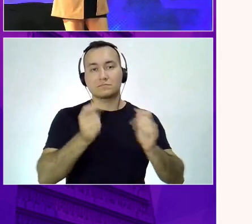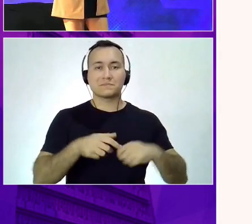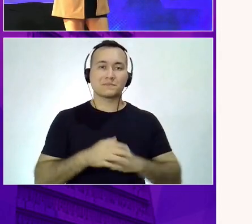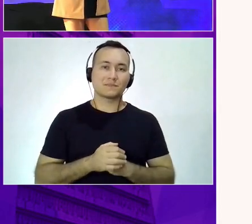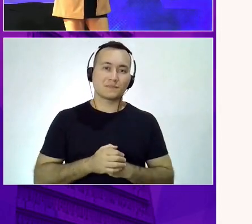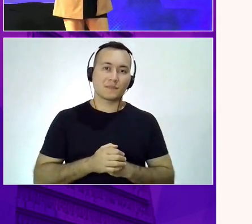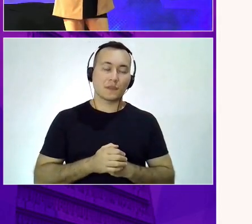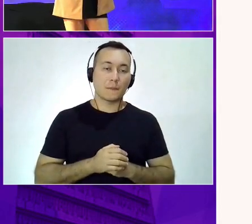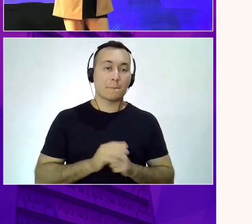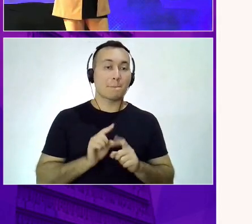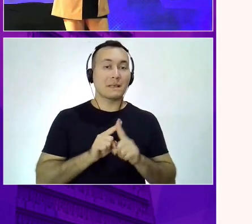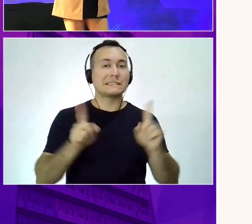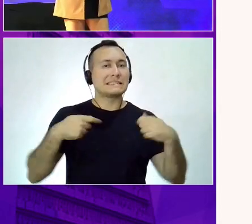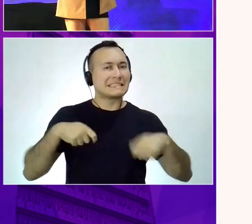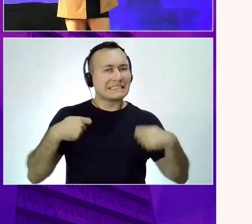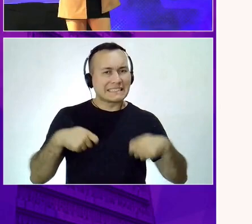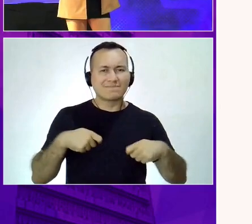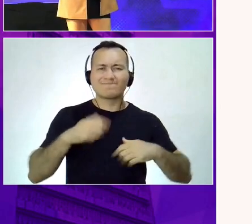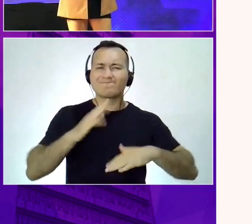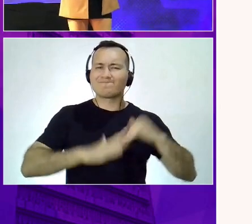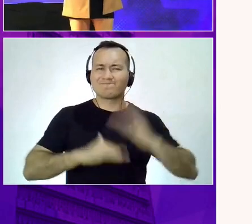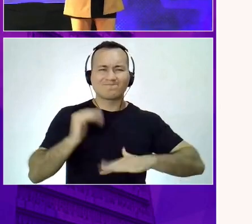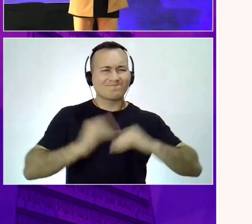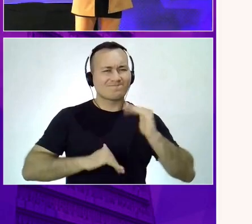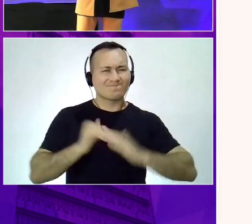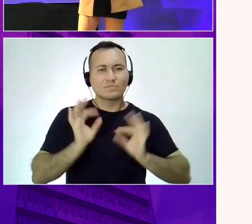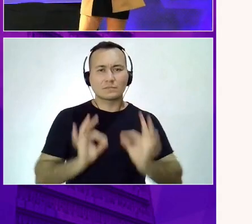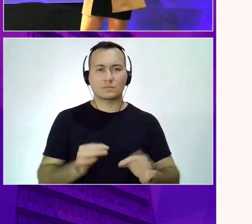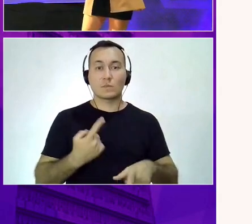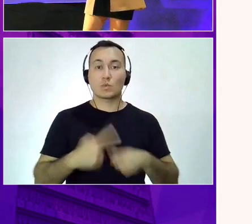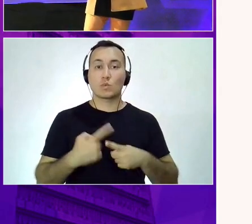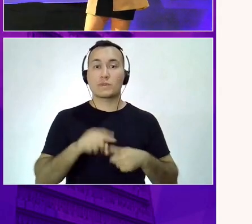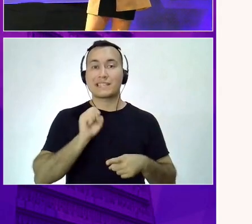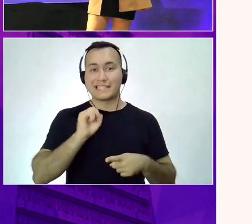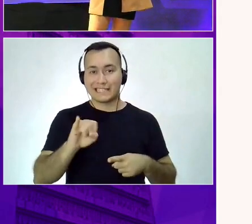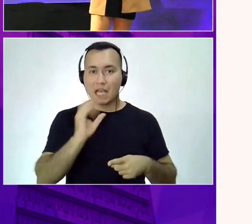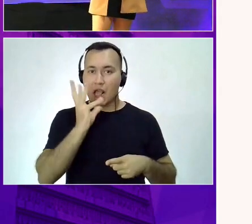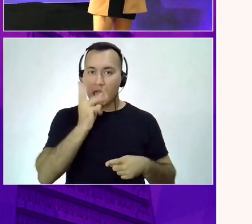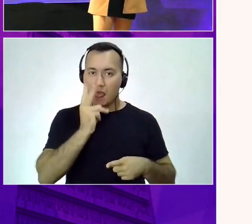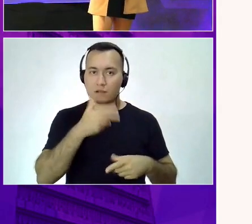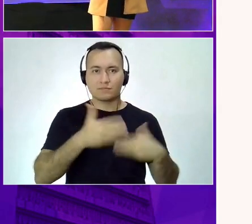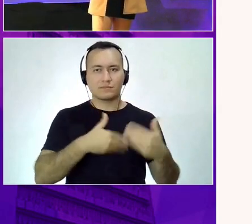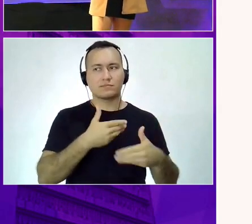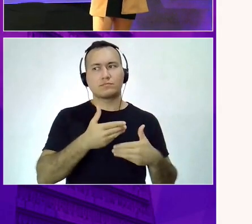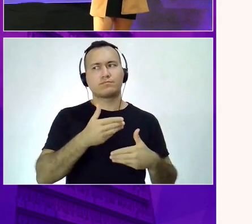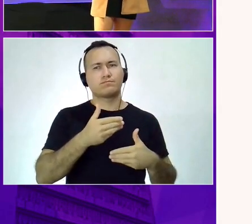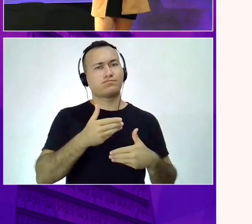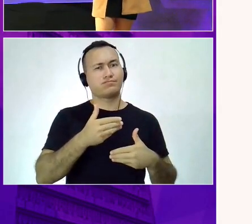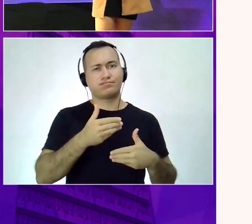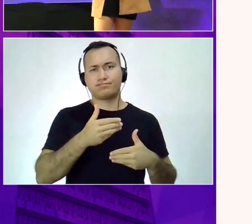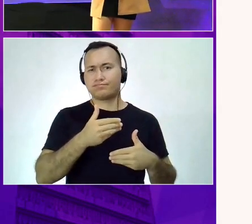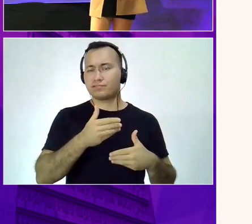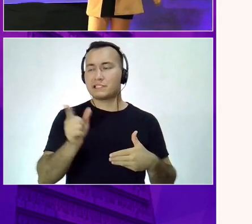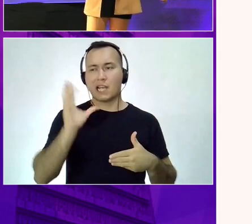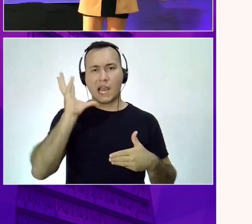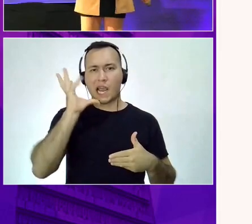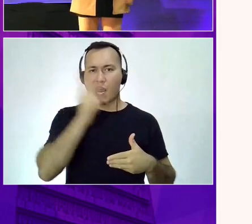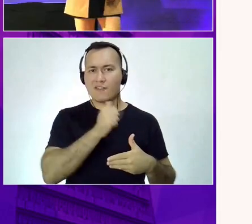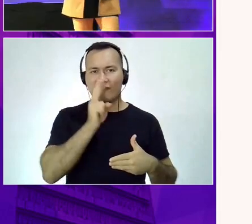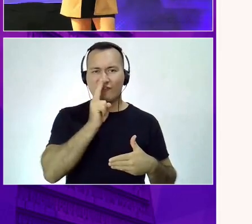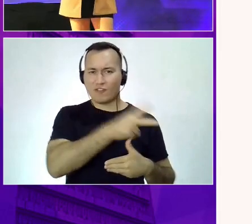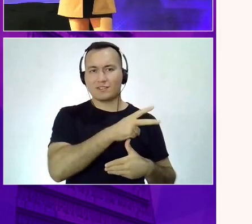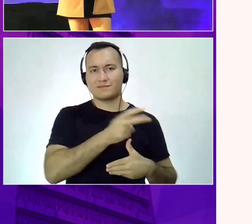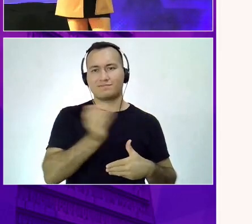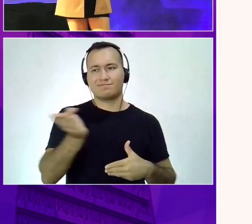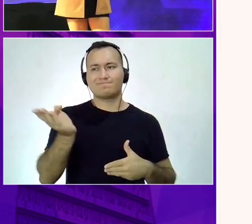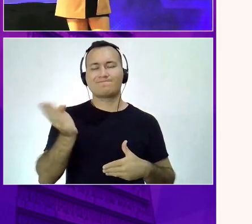precisa saber entender muito bem qual que vai ser o impacto para cada serviço que você for atrasar a atualização. Um outro problema